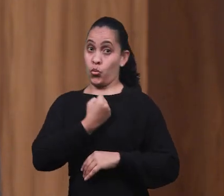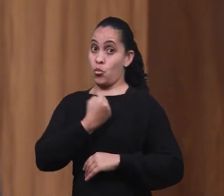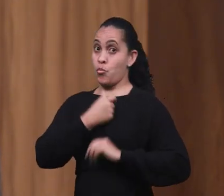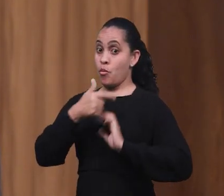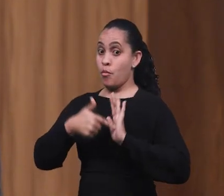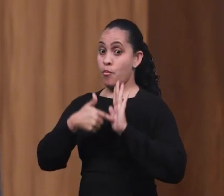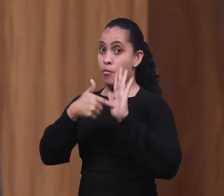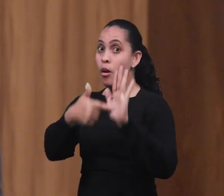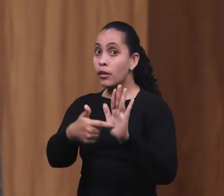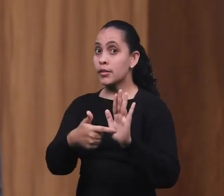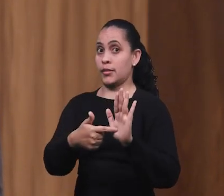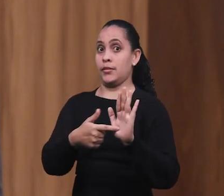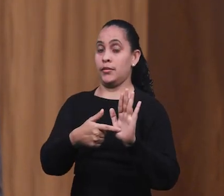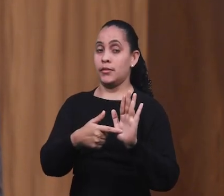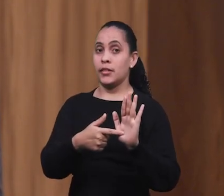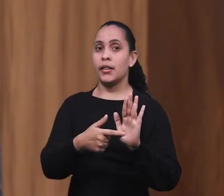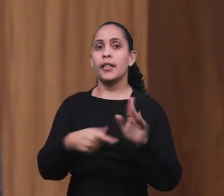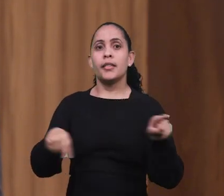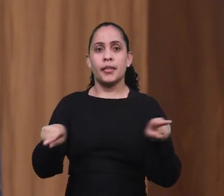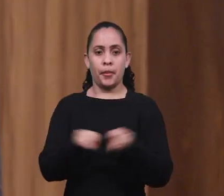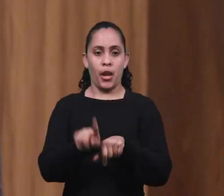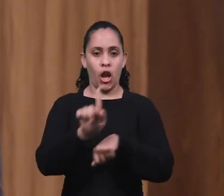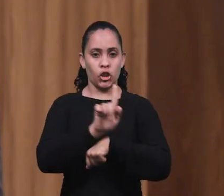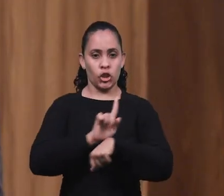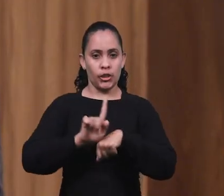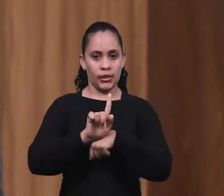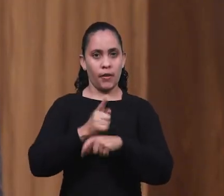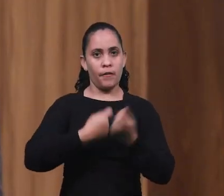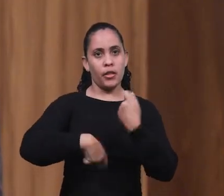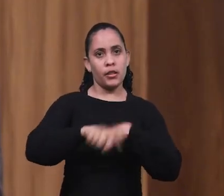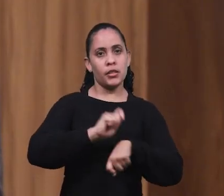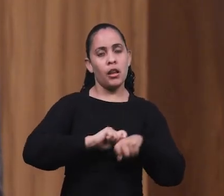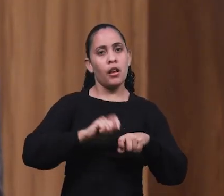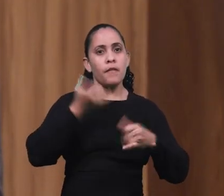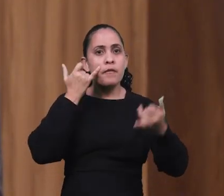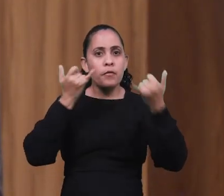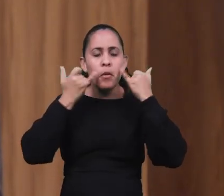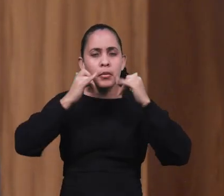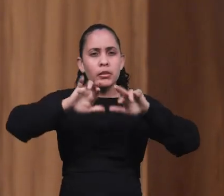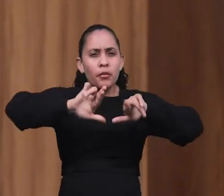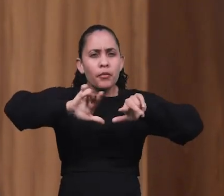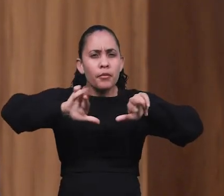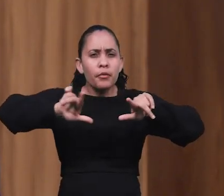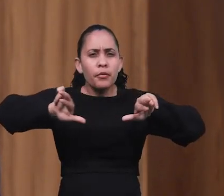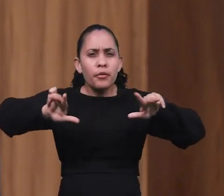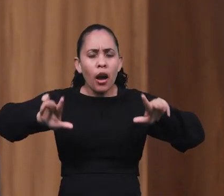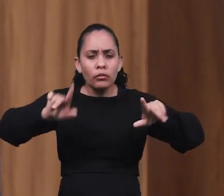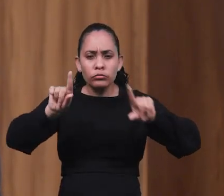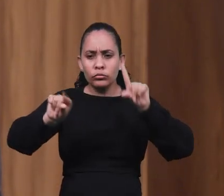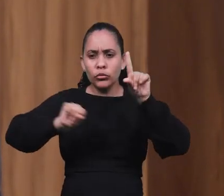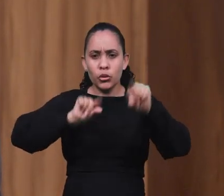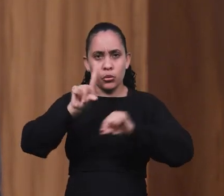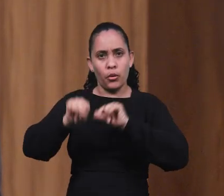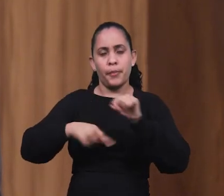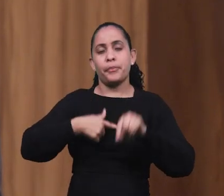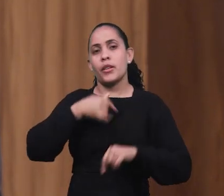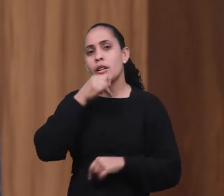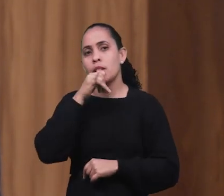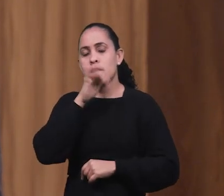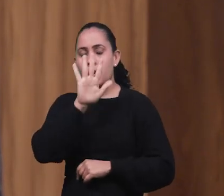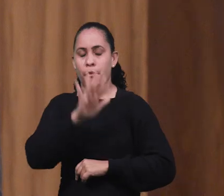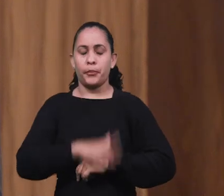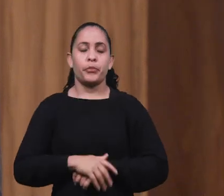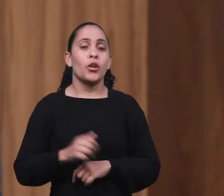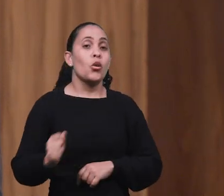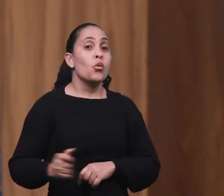eles trazem muito isso. A gestão financeira, ela te dá informações para vários tipos de tomada de decisão. Por exemplo,